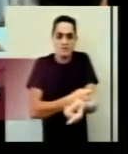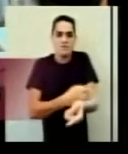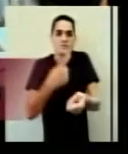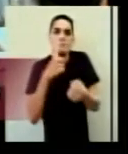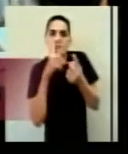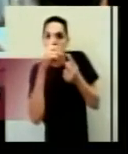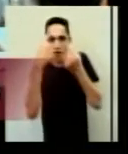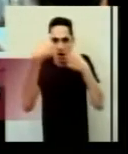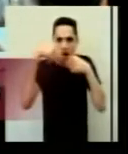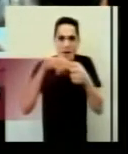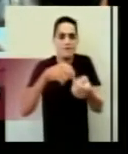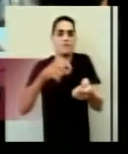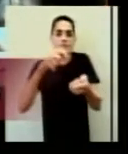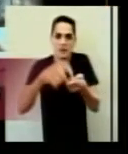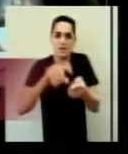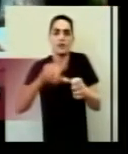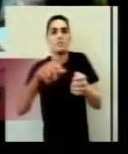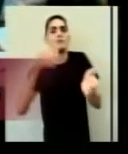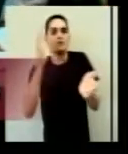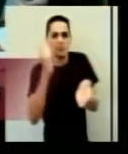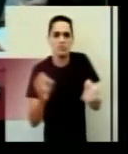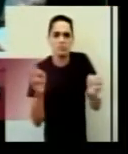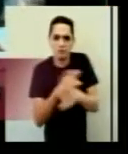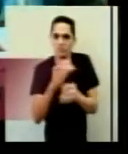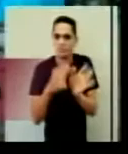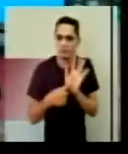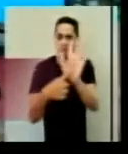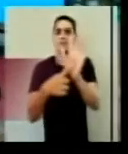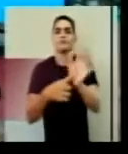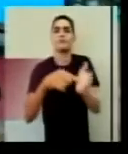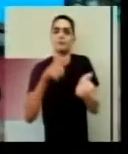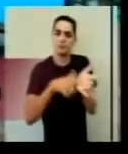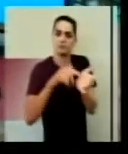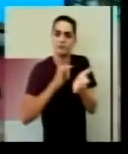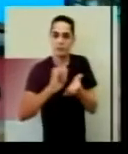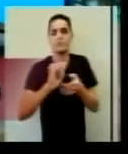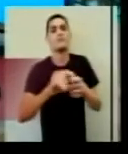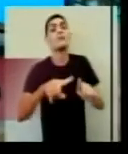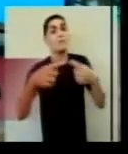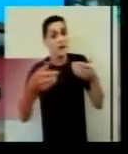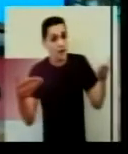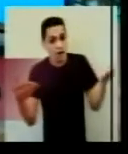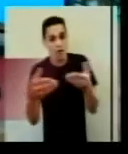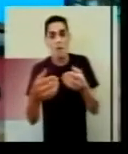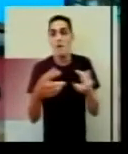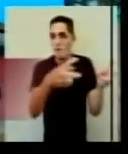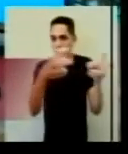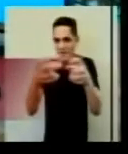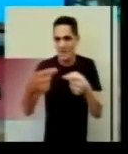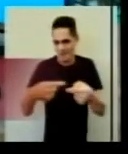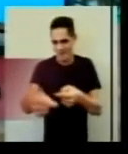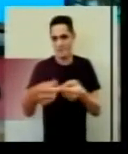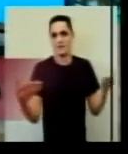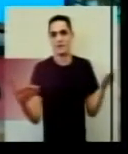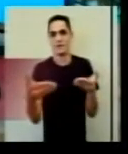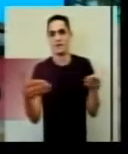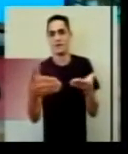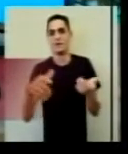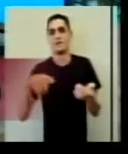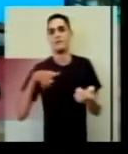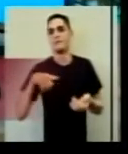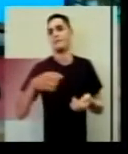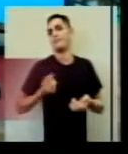momento. Mas nem sempre isso acontece. Mas, independente disso, vocês estão vendo que